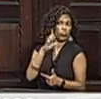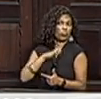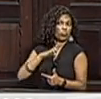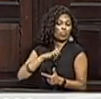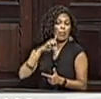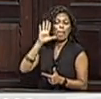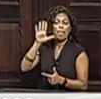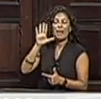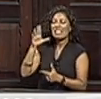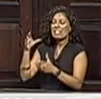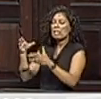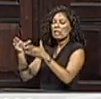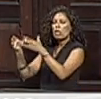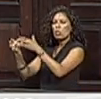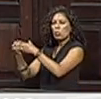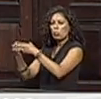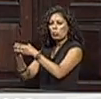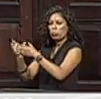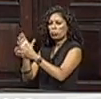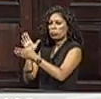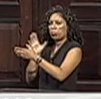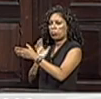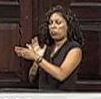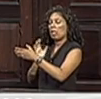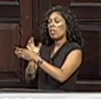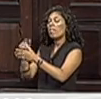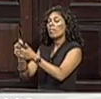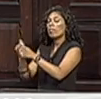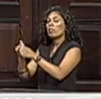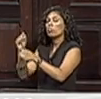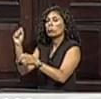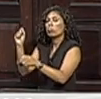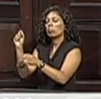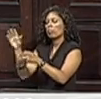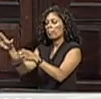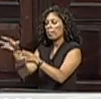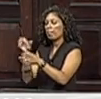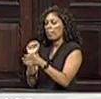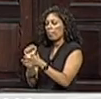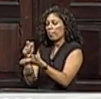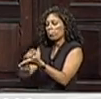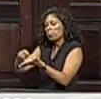que não estão cobertas pelo piso. Aí a gente tem duas